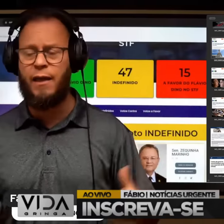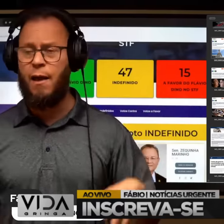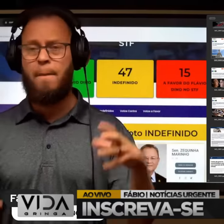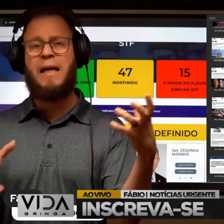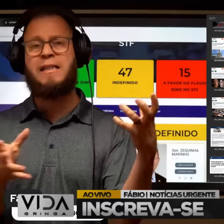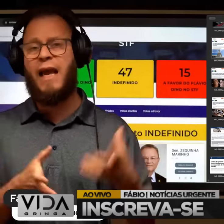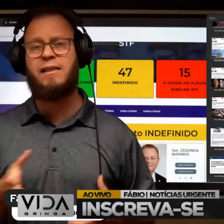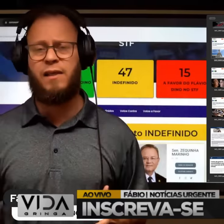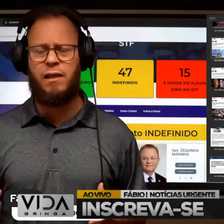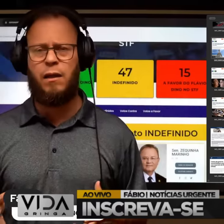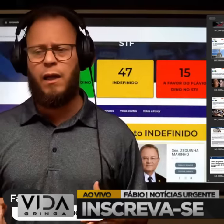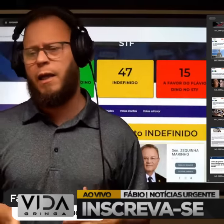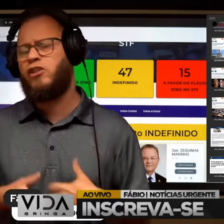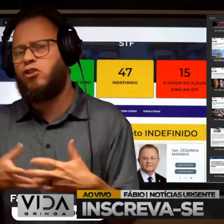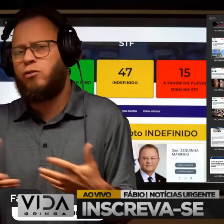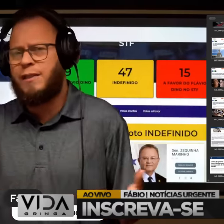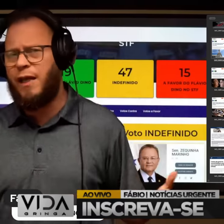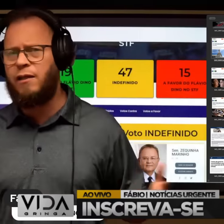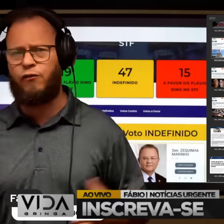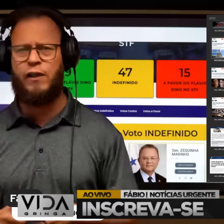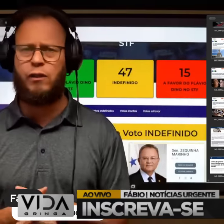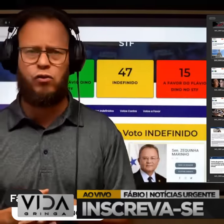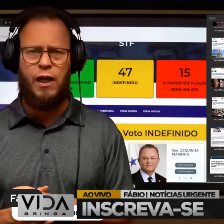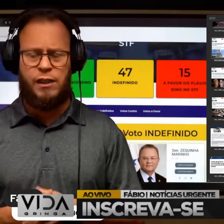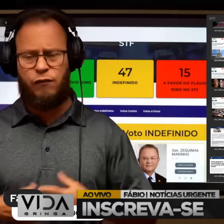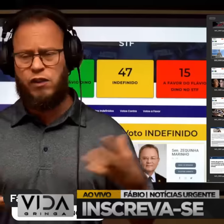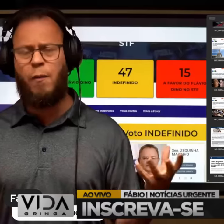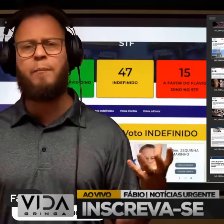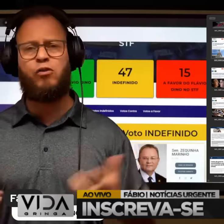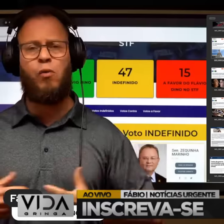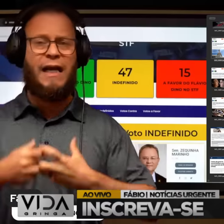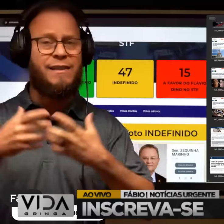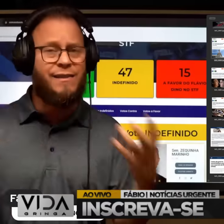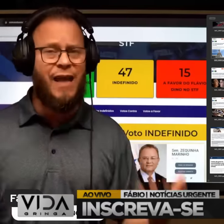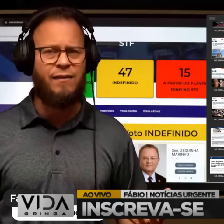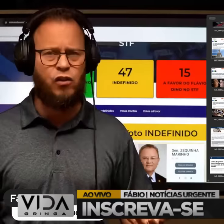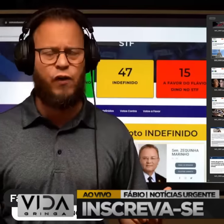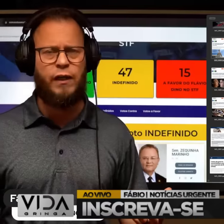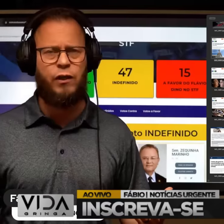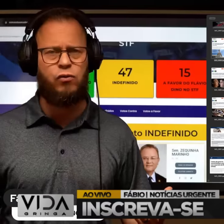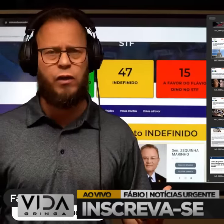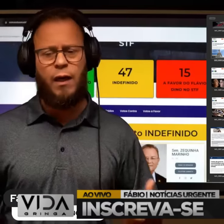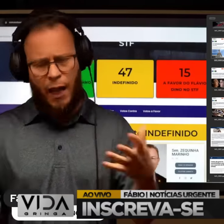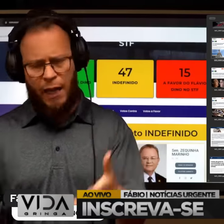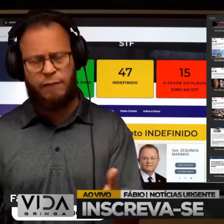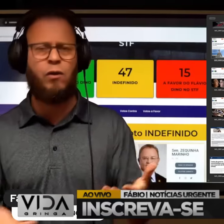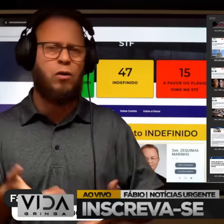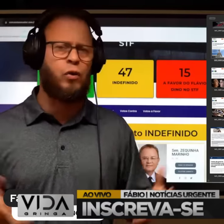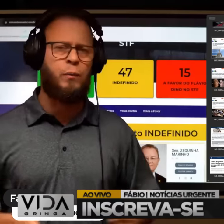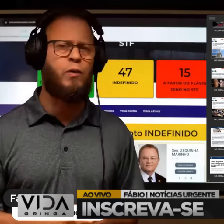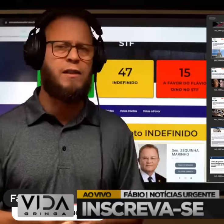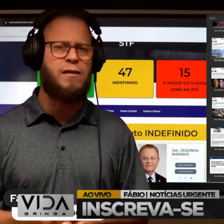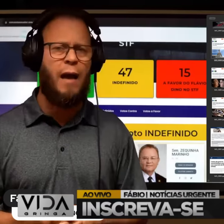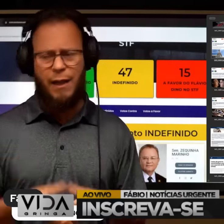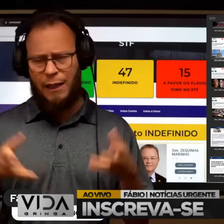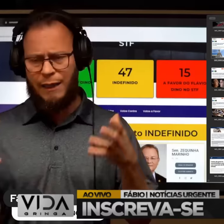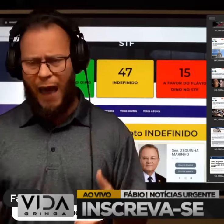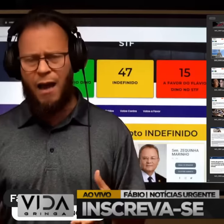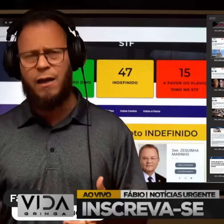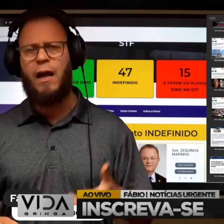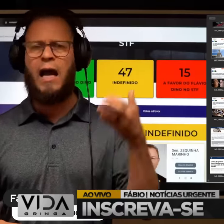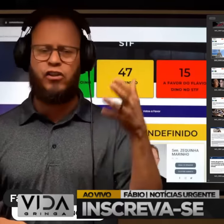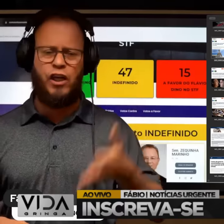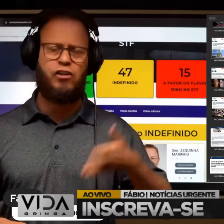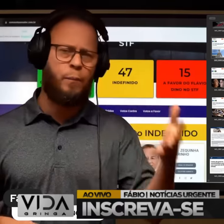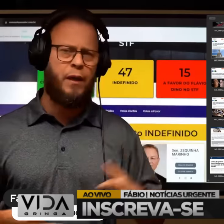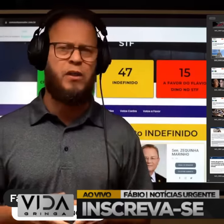sai. Mas é assim. A gente não aceita fake news. Se você é uma pessoa cansada de fake news, entra no nosso grupo de WhatsApp. Lá